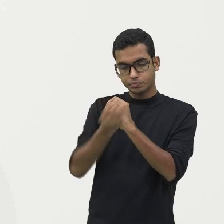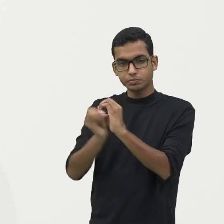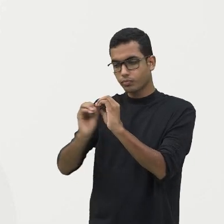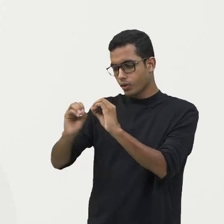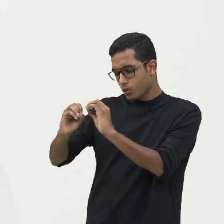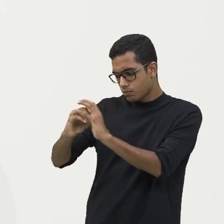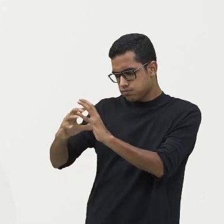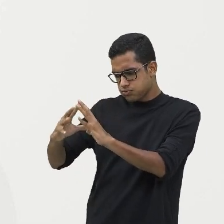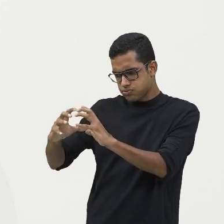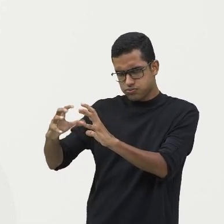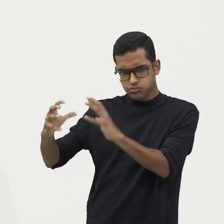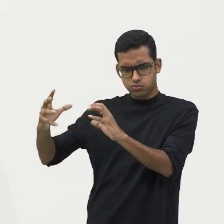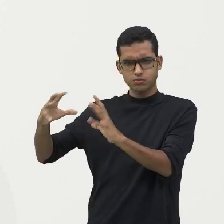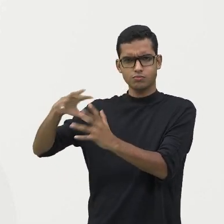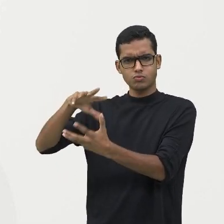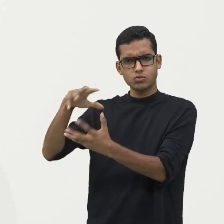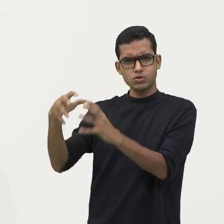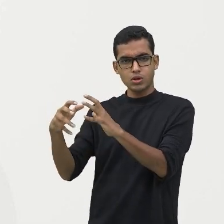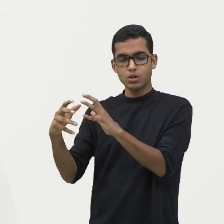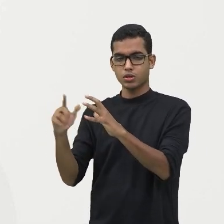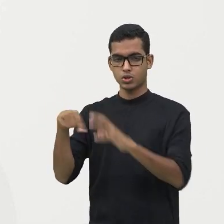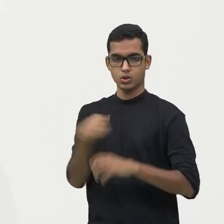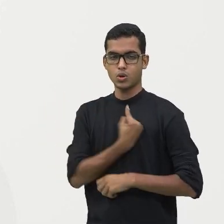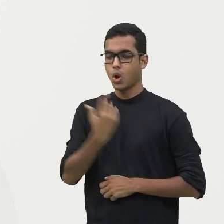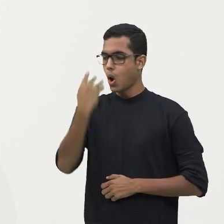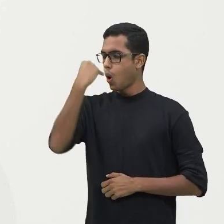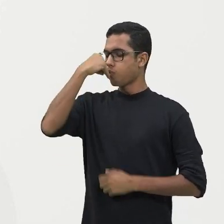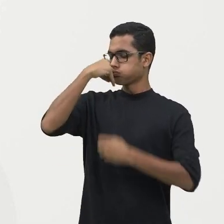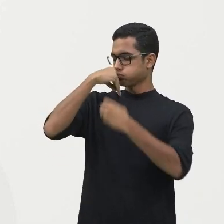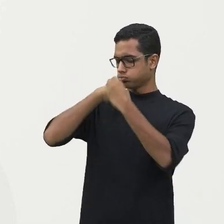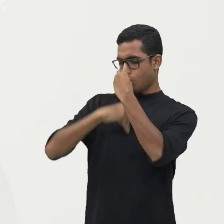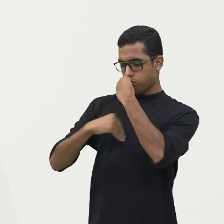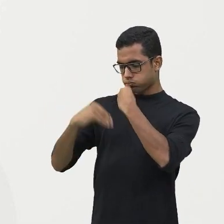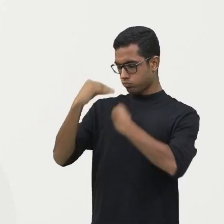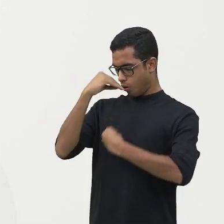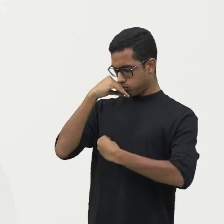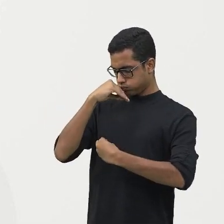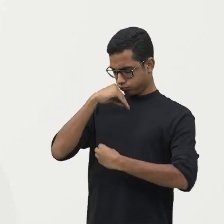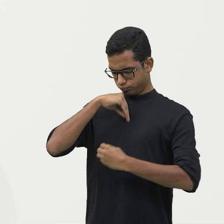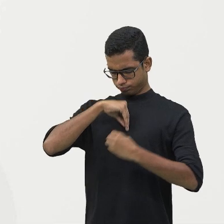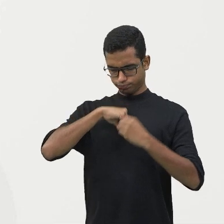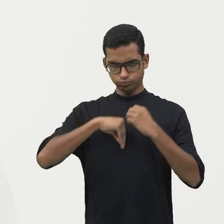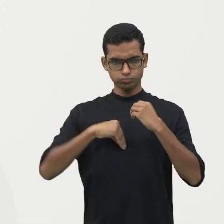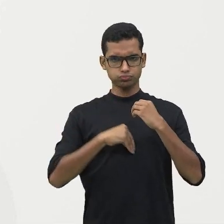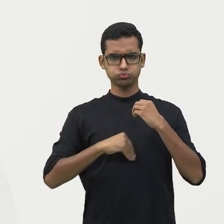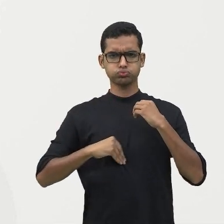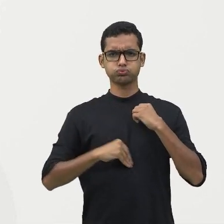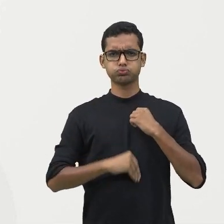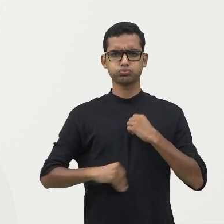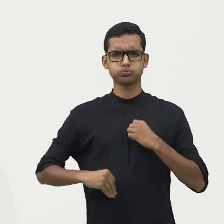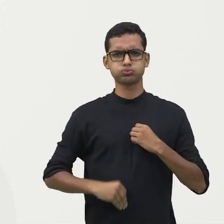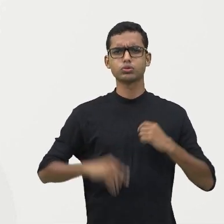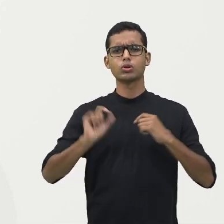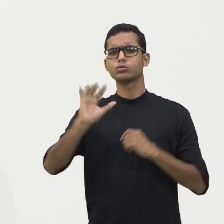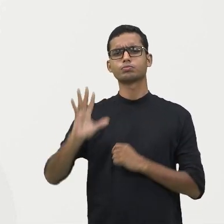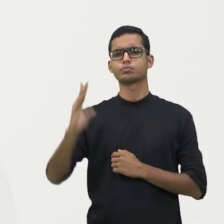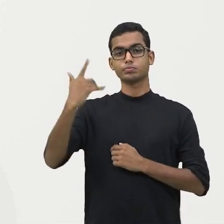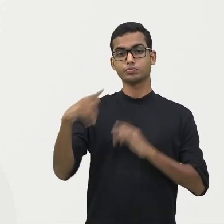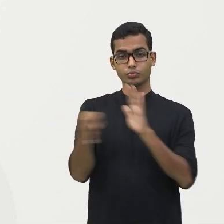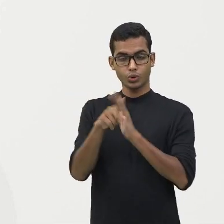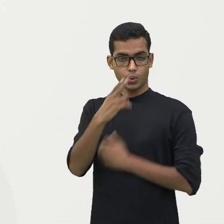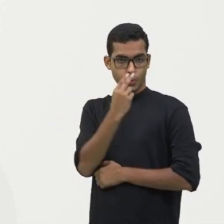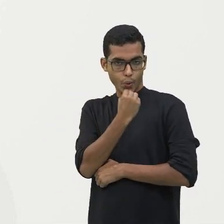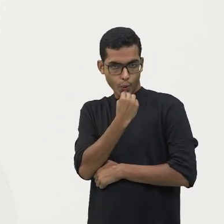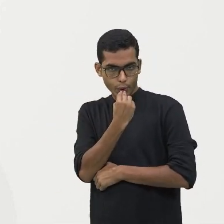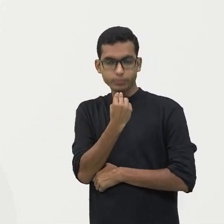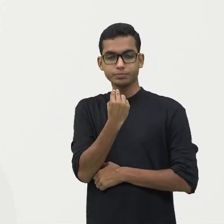grandes que a gente vai ingerir. E o que o sistema digestório faz? O sistema digestório deixa esses nutrientes,